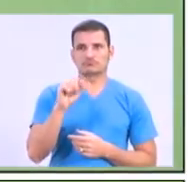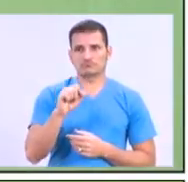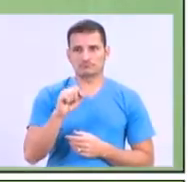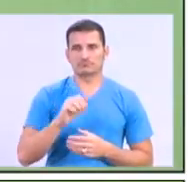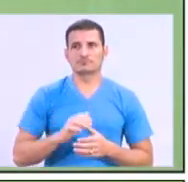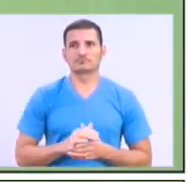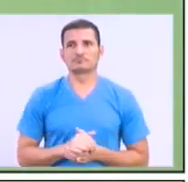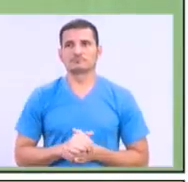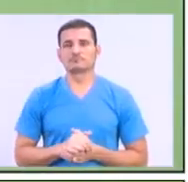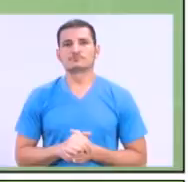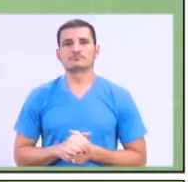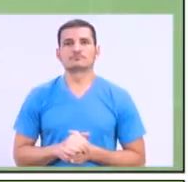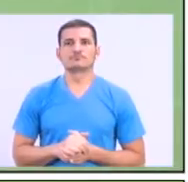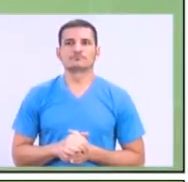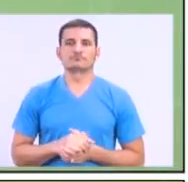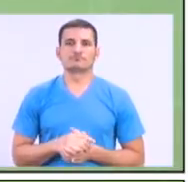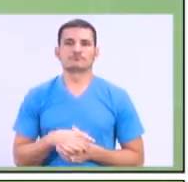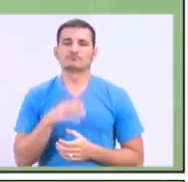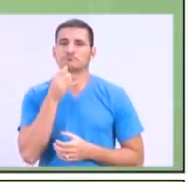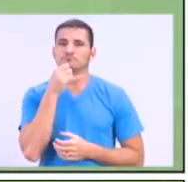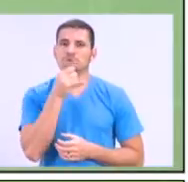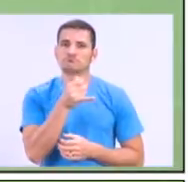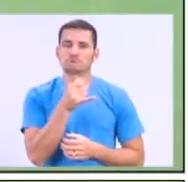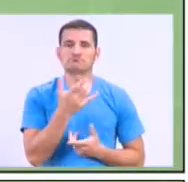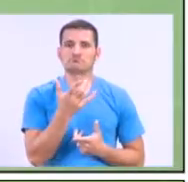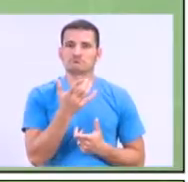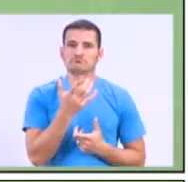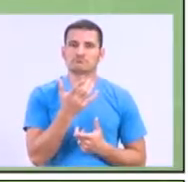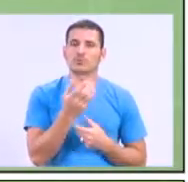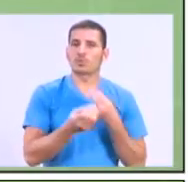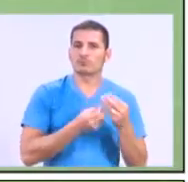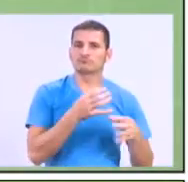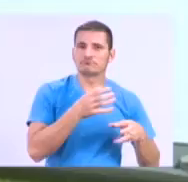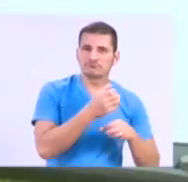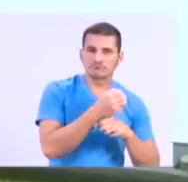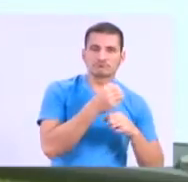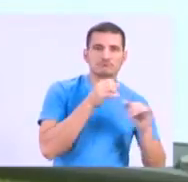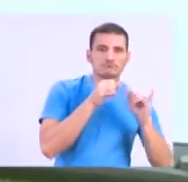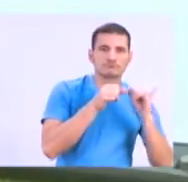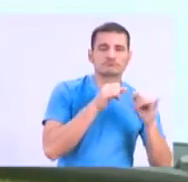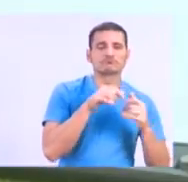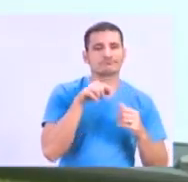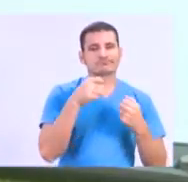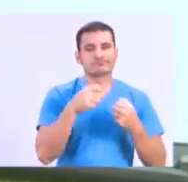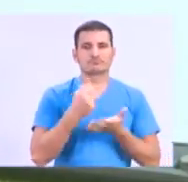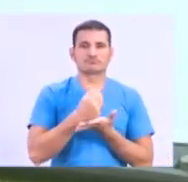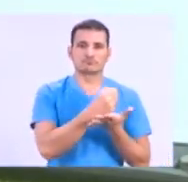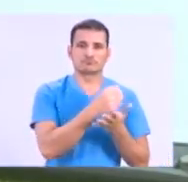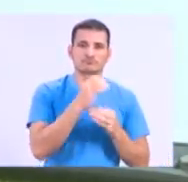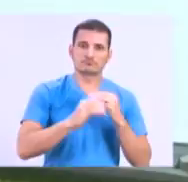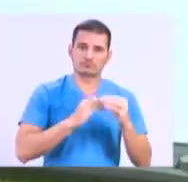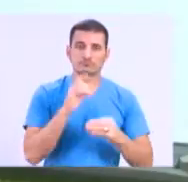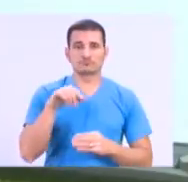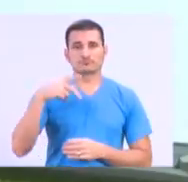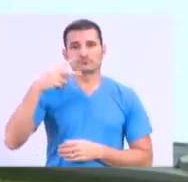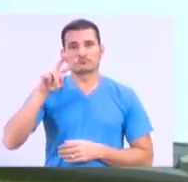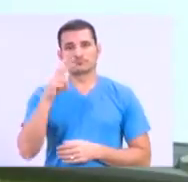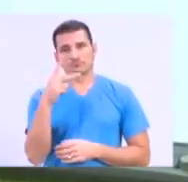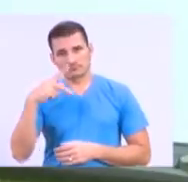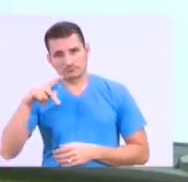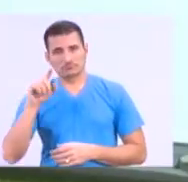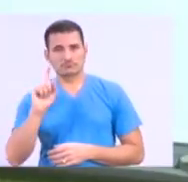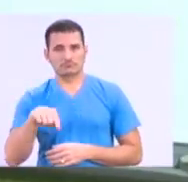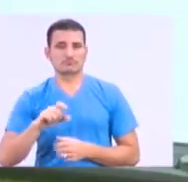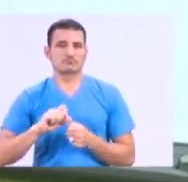como a gente processar informações sem o auxílio de banco de dados. Então, basicamente, PHP faz essa interação entre